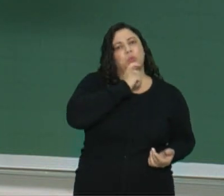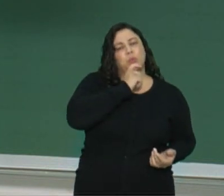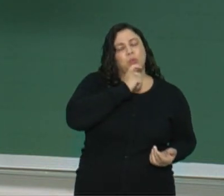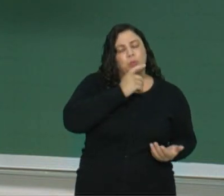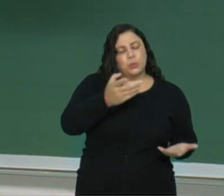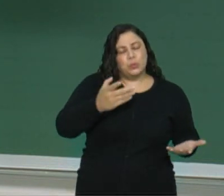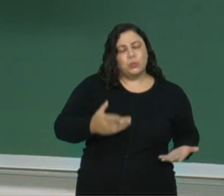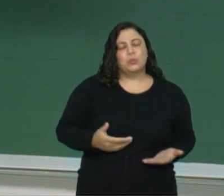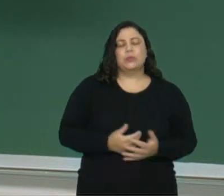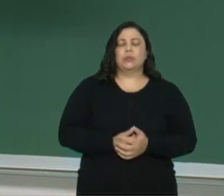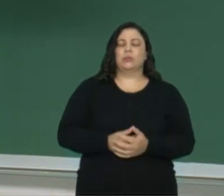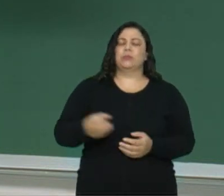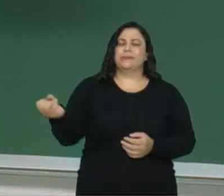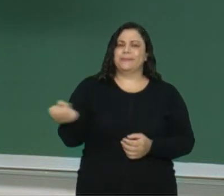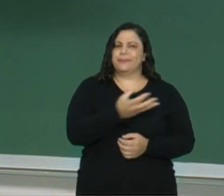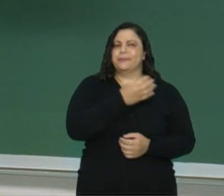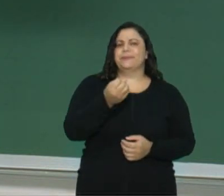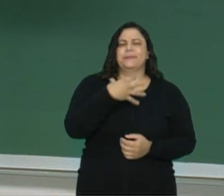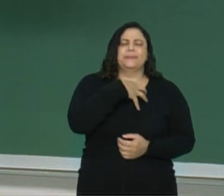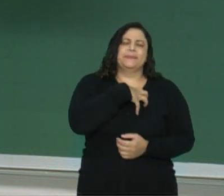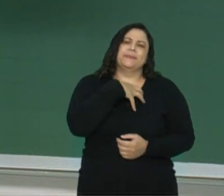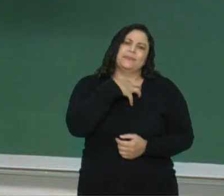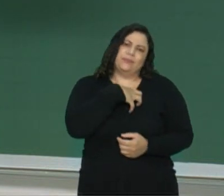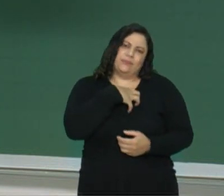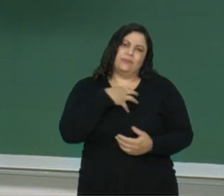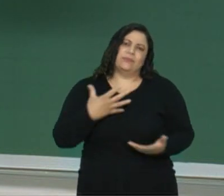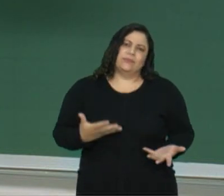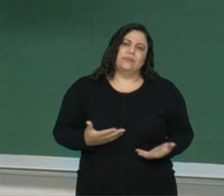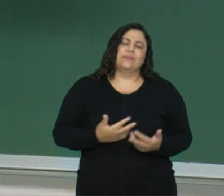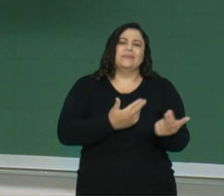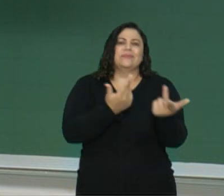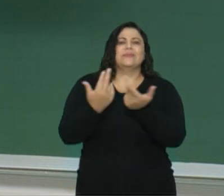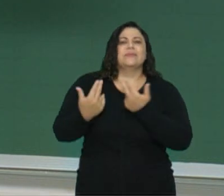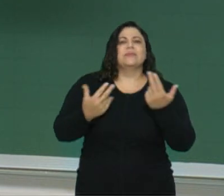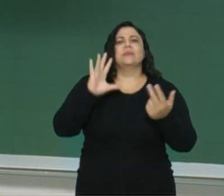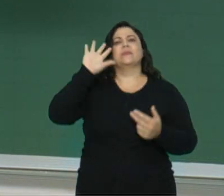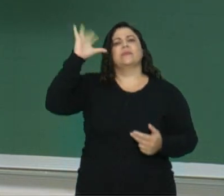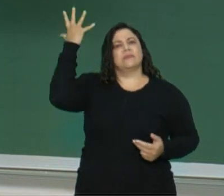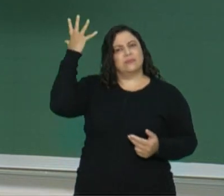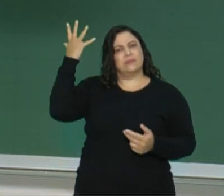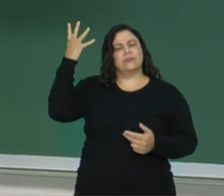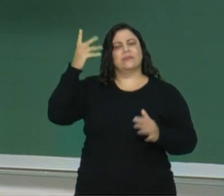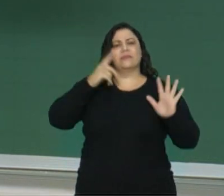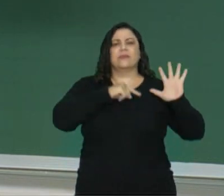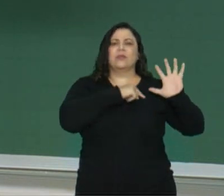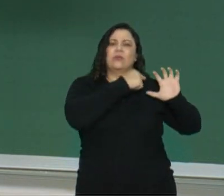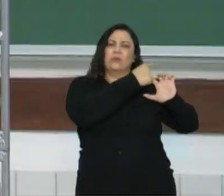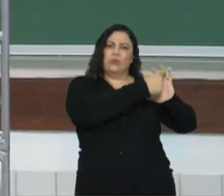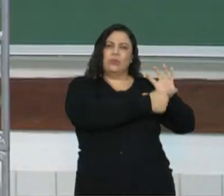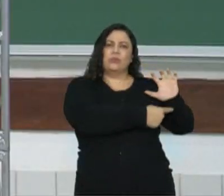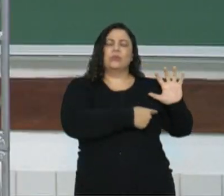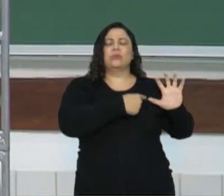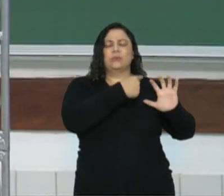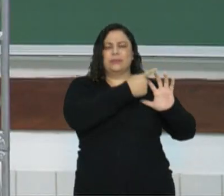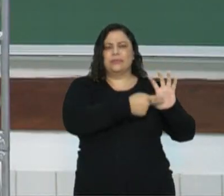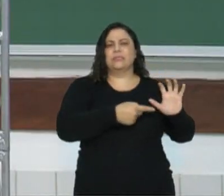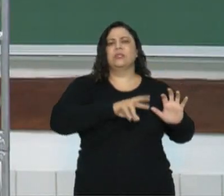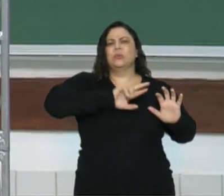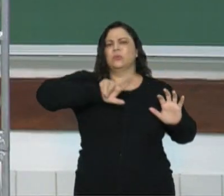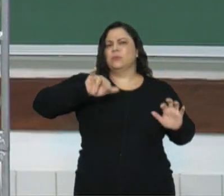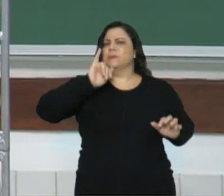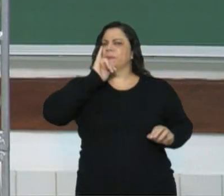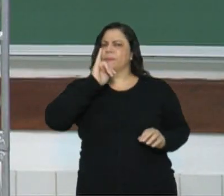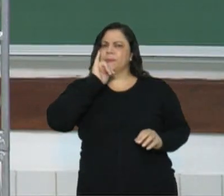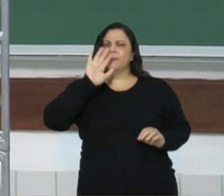para a sua nova sensação. O mesmo acontece com os outros sentidos. Por exemplo, já ouviu falar